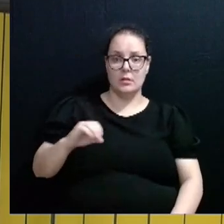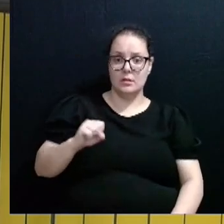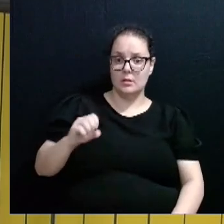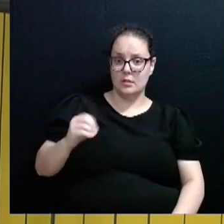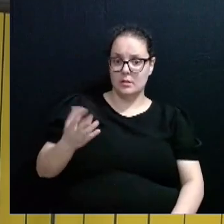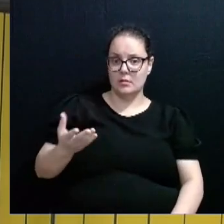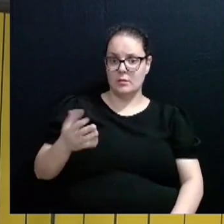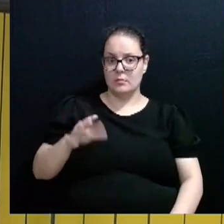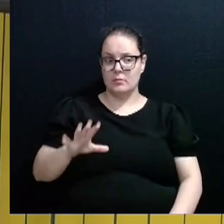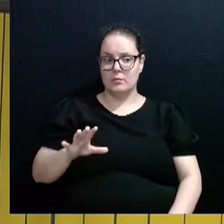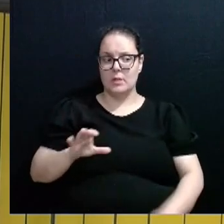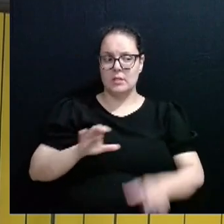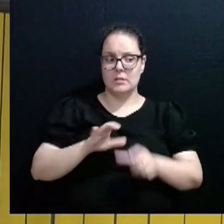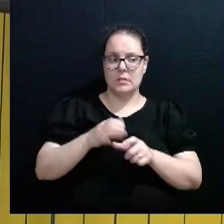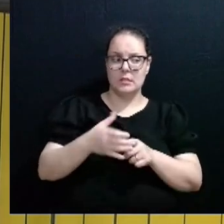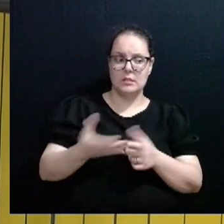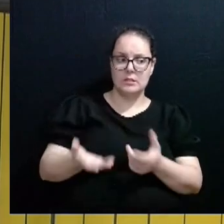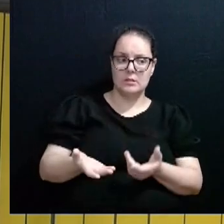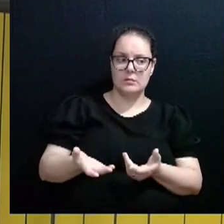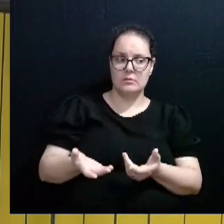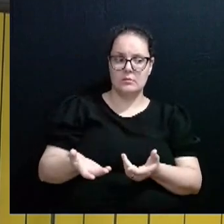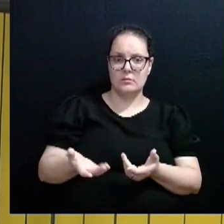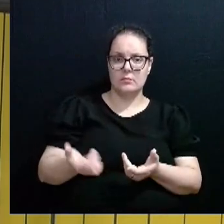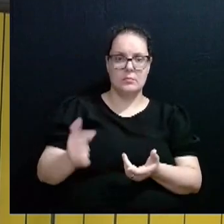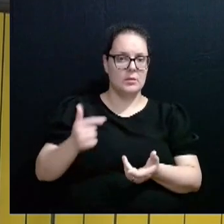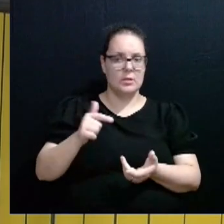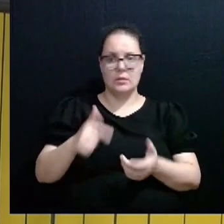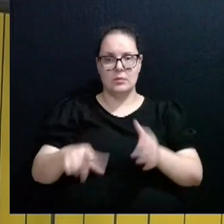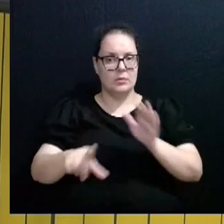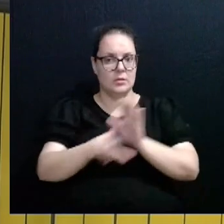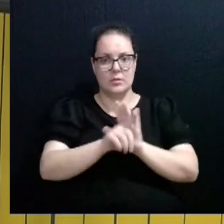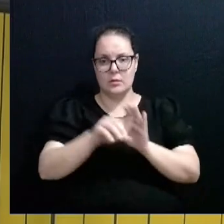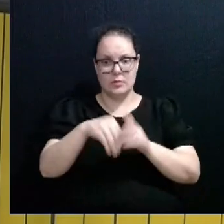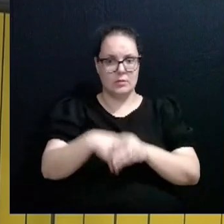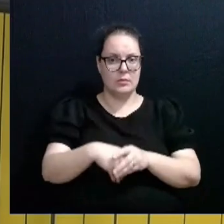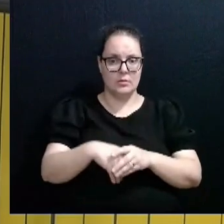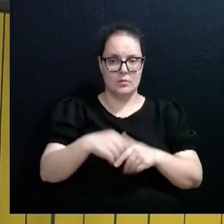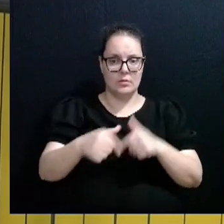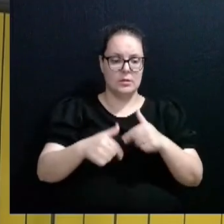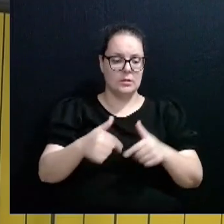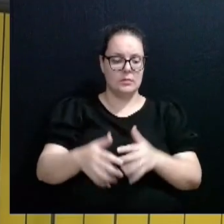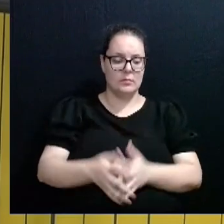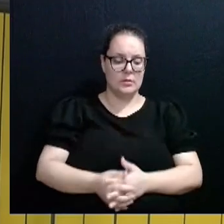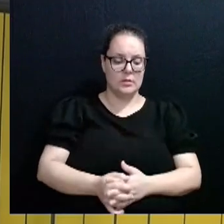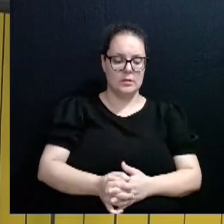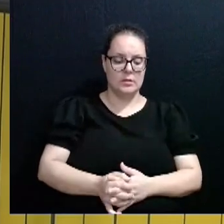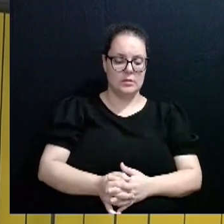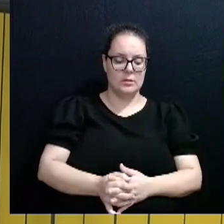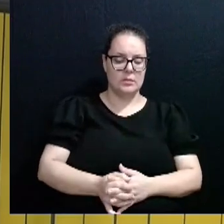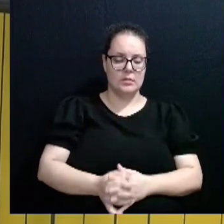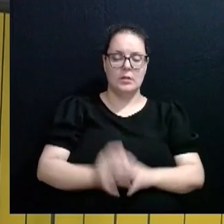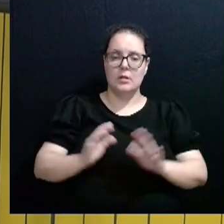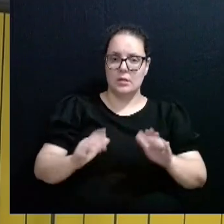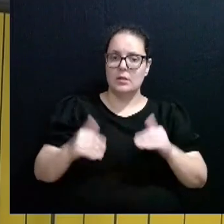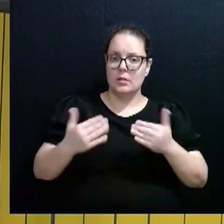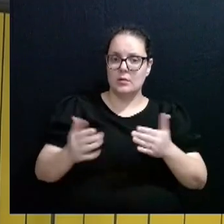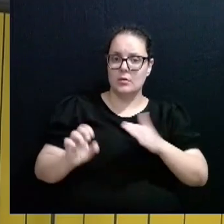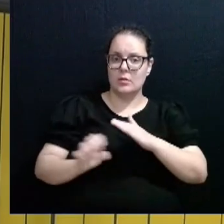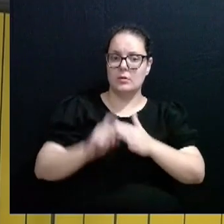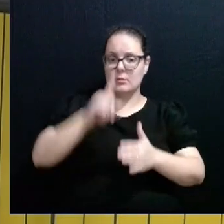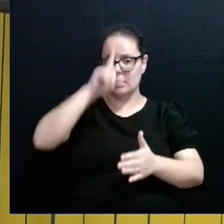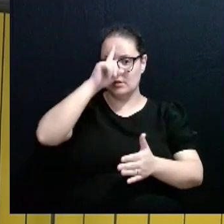esse termo, ele não existe na legislação trabalhista, né? E quando a empresa ela decide pelo